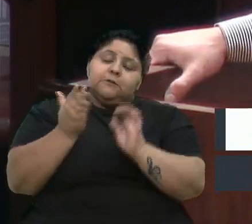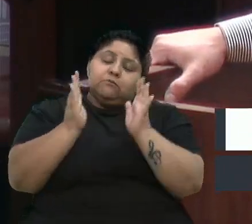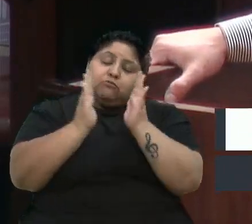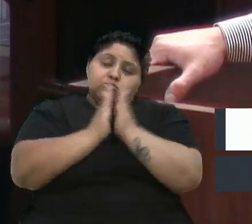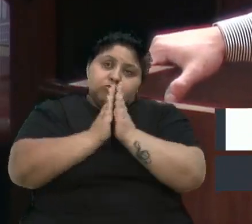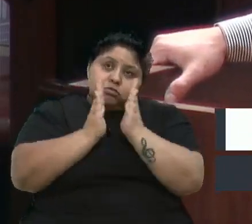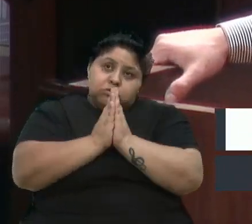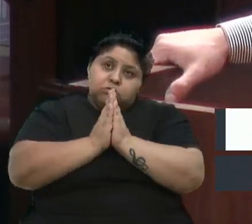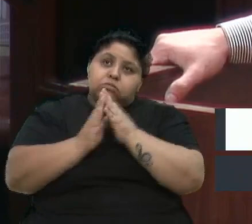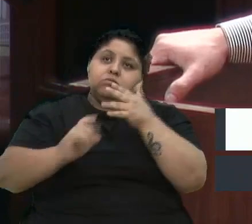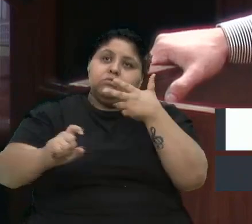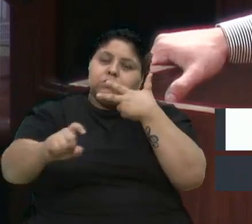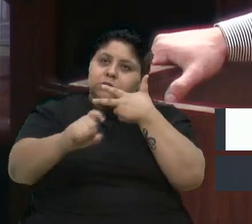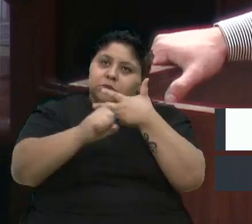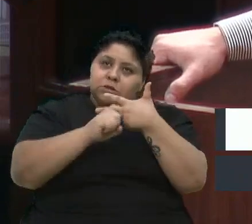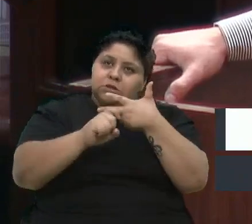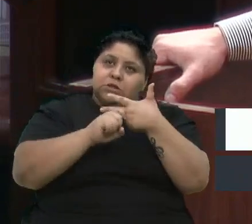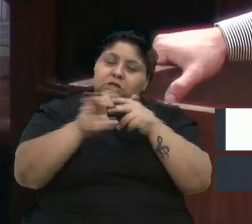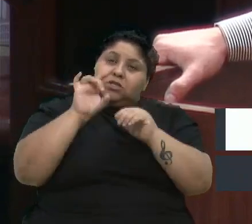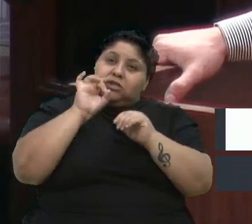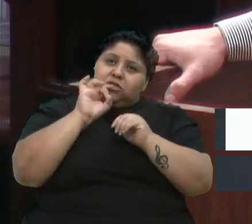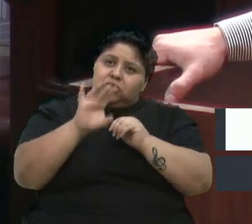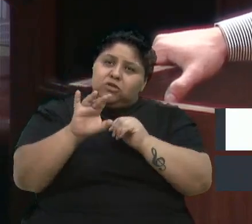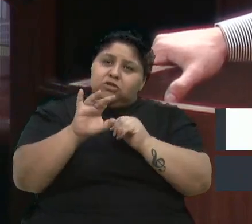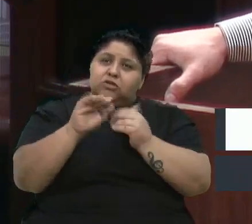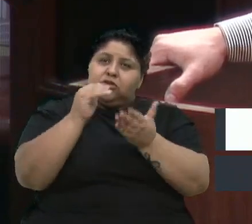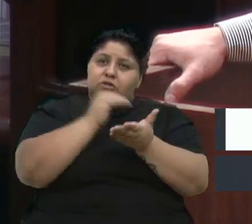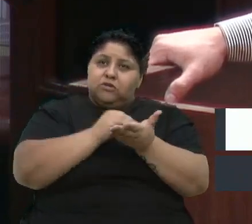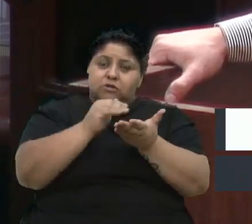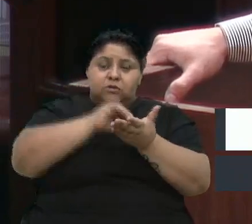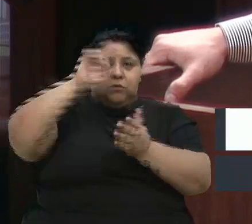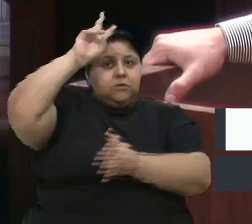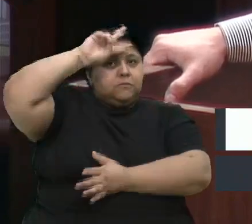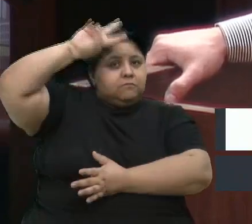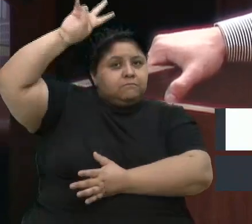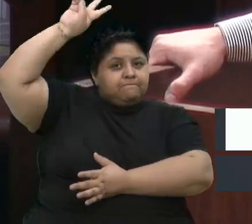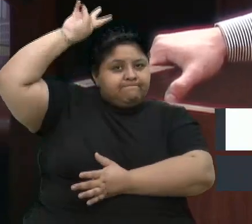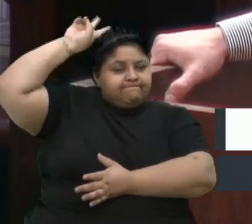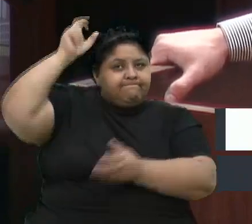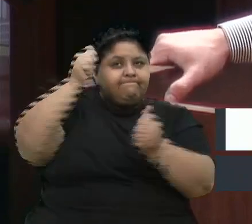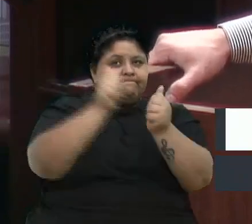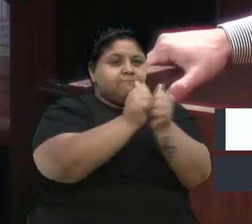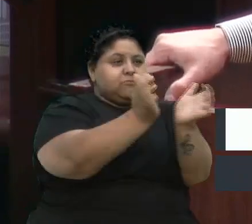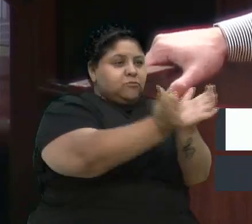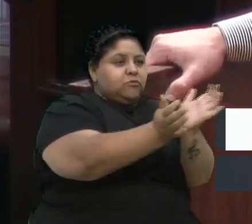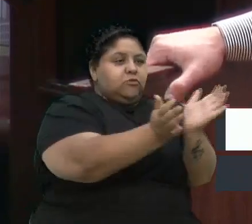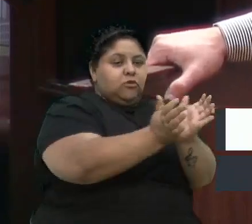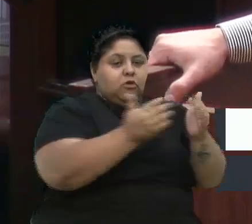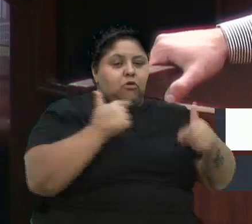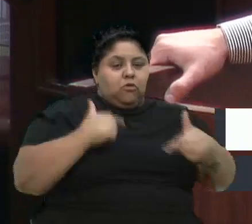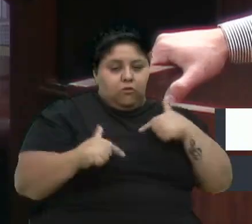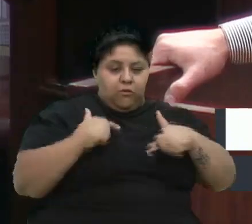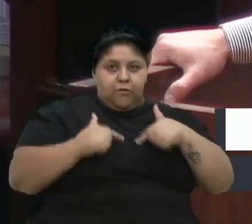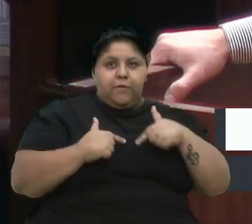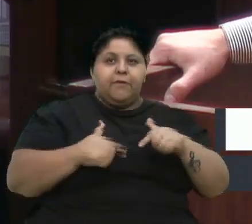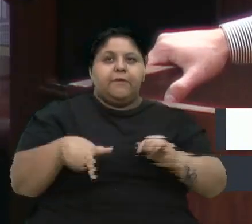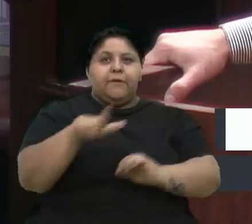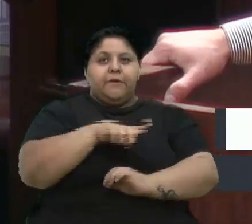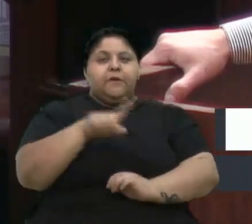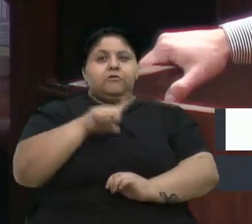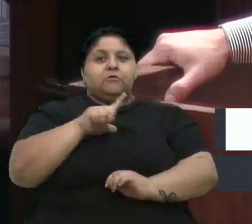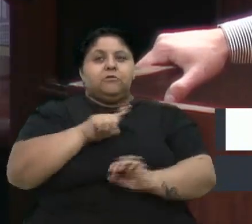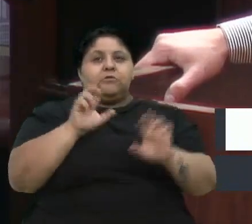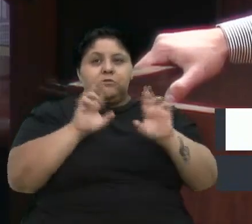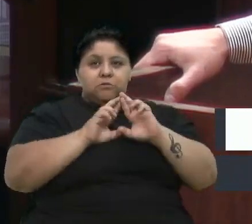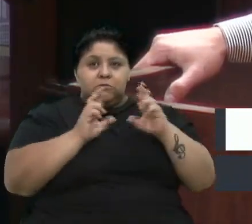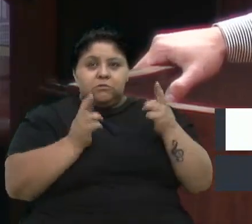que o Executivo, principalmente do secretário Edson da Rosa, da sua equipe de trabalho, do qual eu tive uma reunião